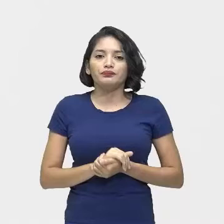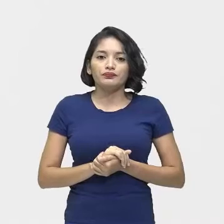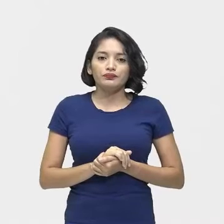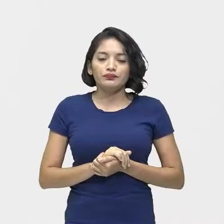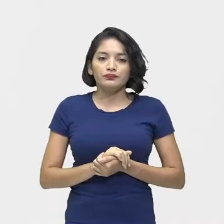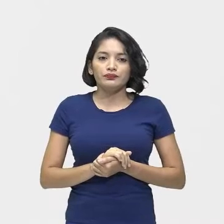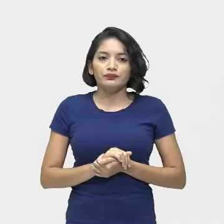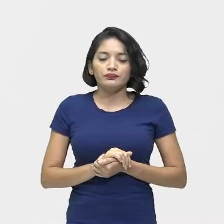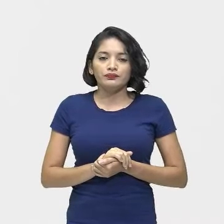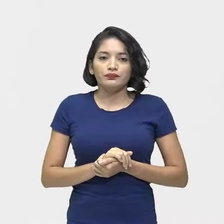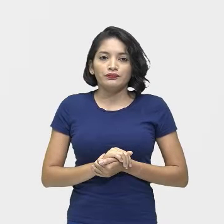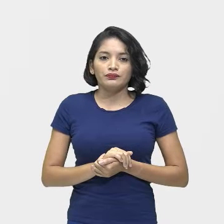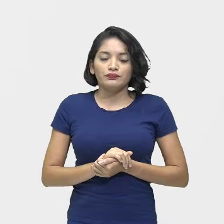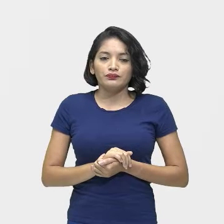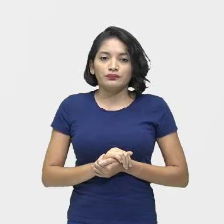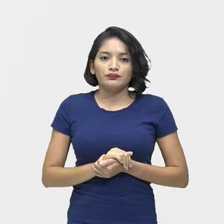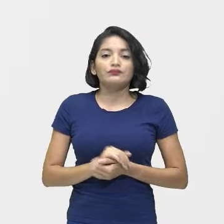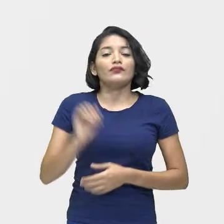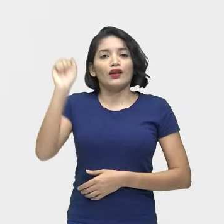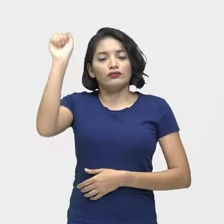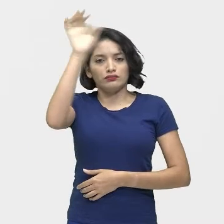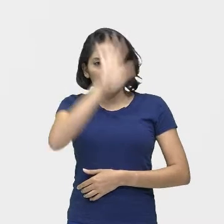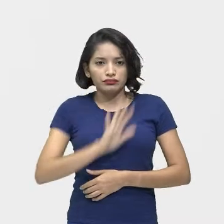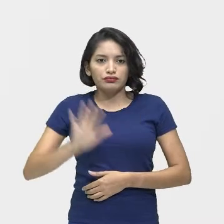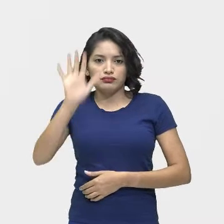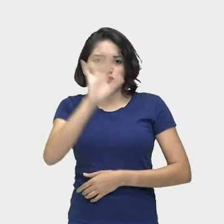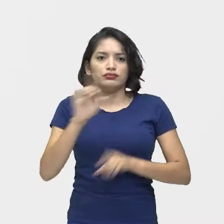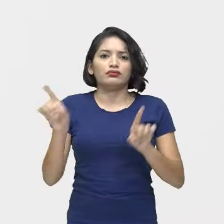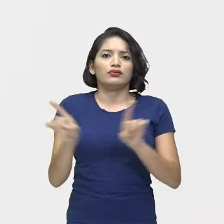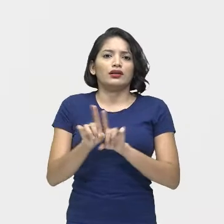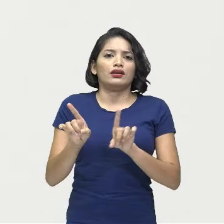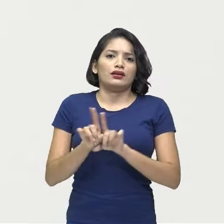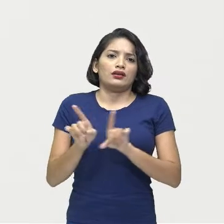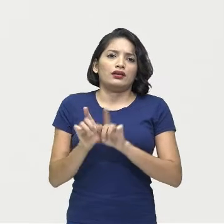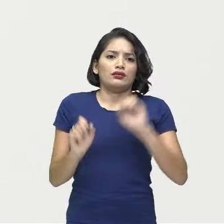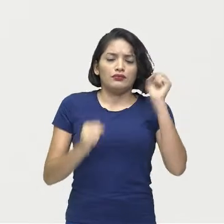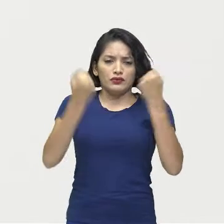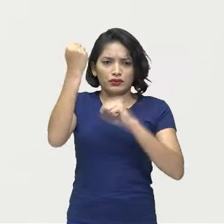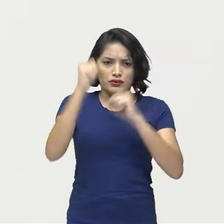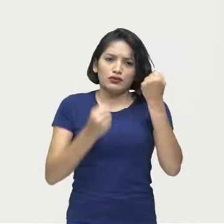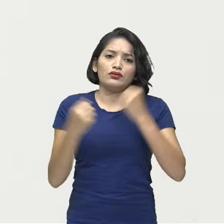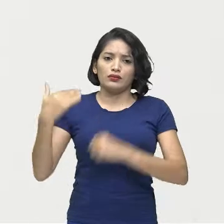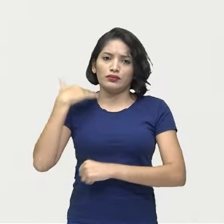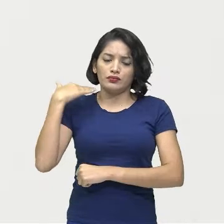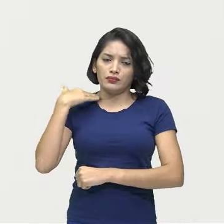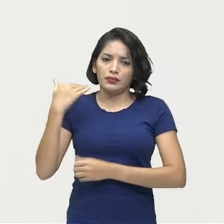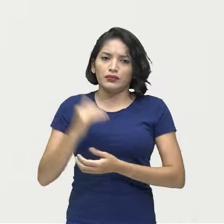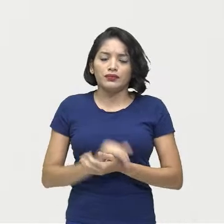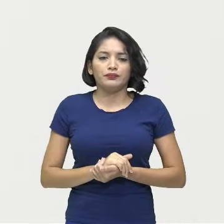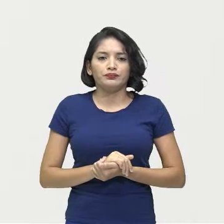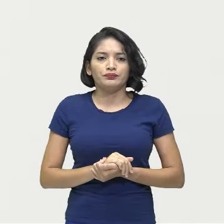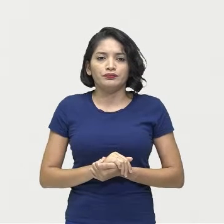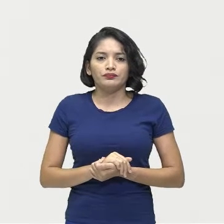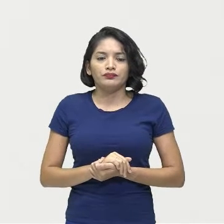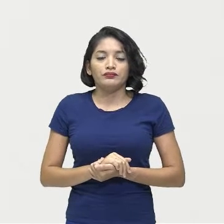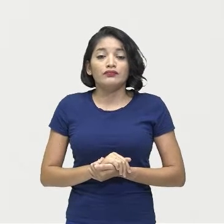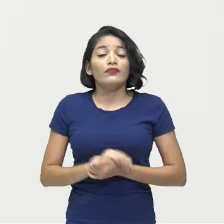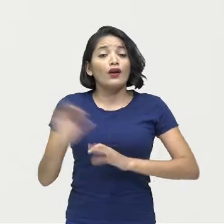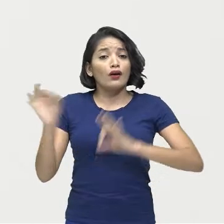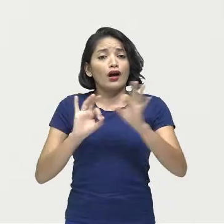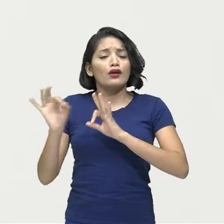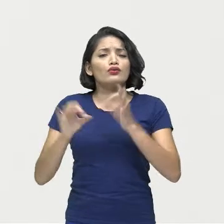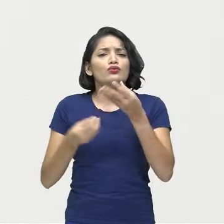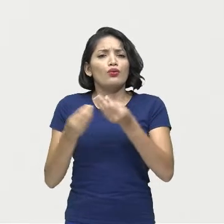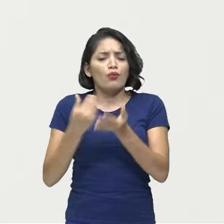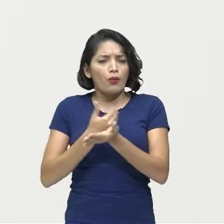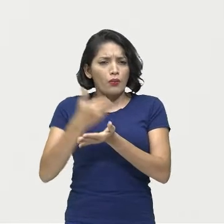ó, nacionalização e estatização das indústrias e bancos. Então, nossa organização com Lenin começa a partir